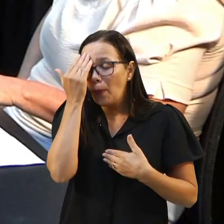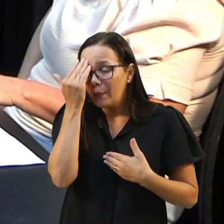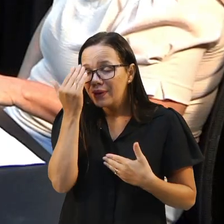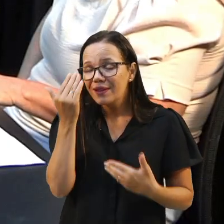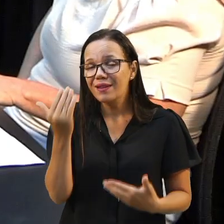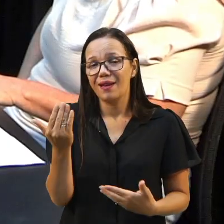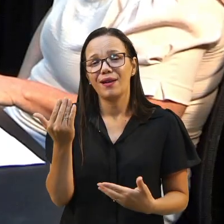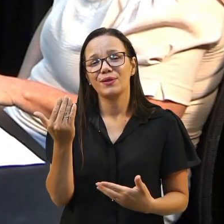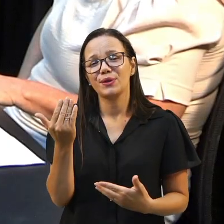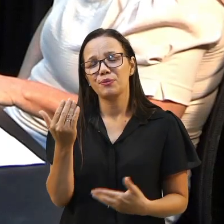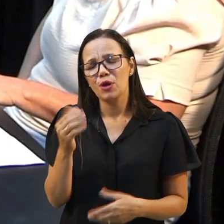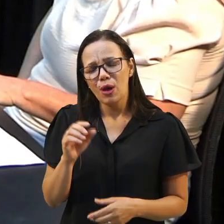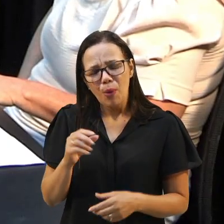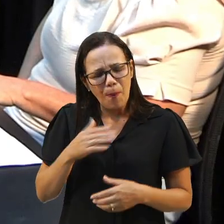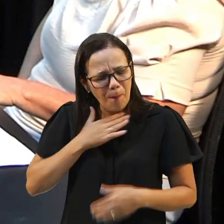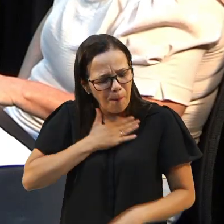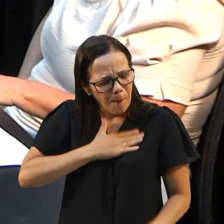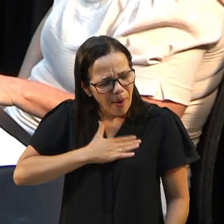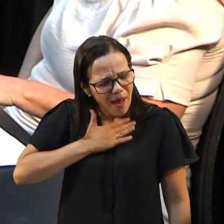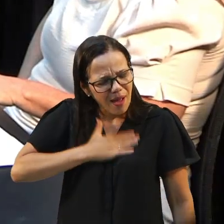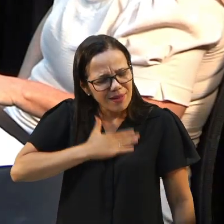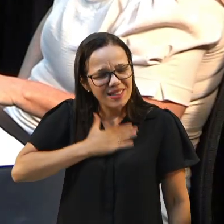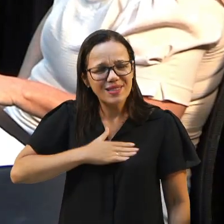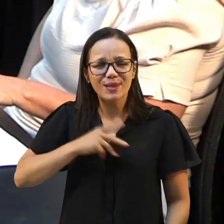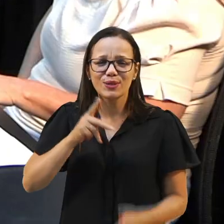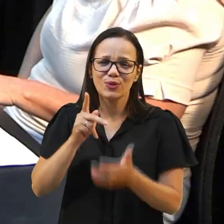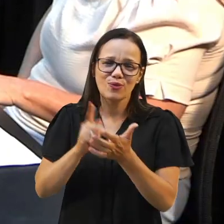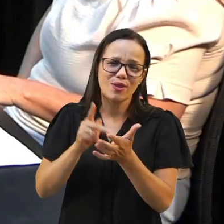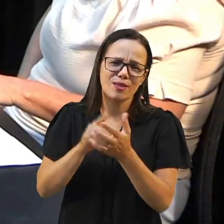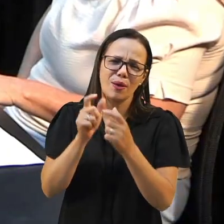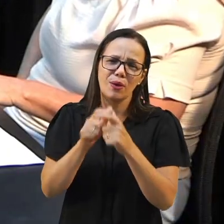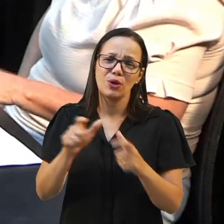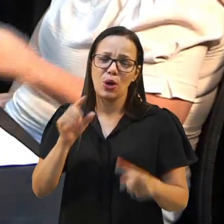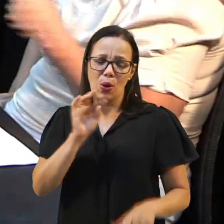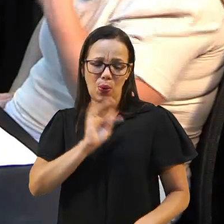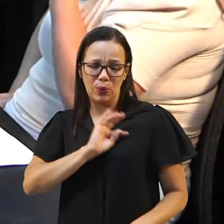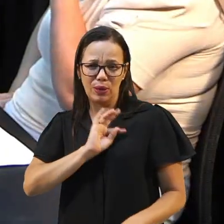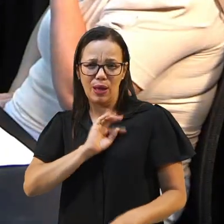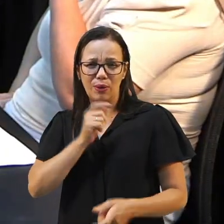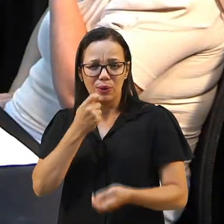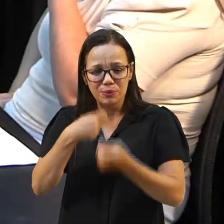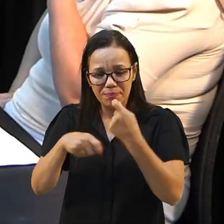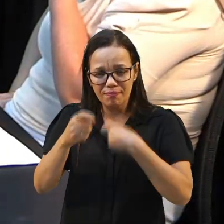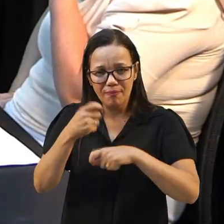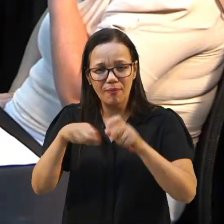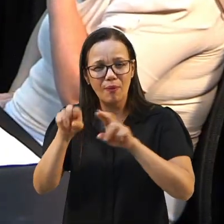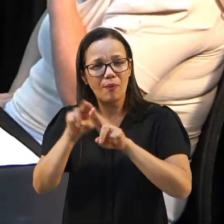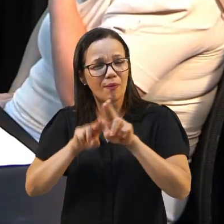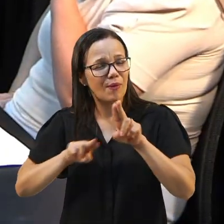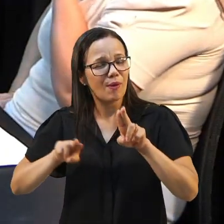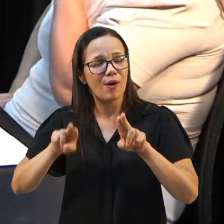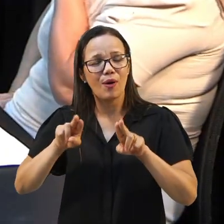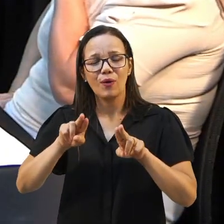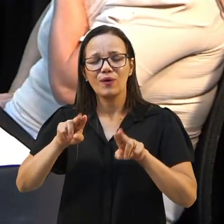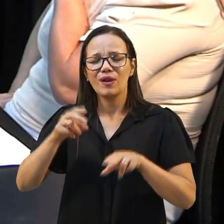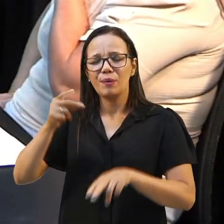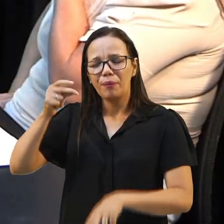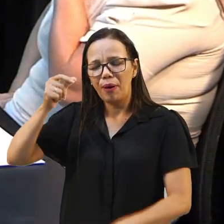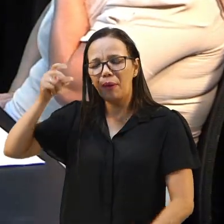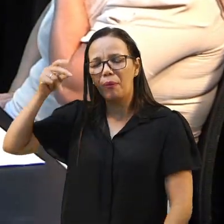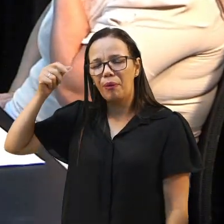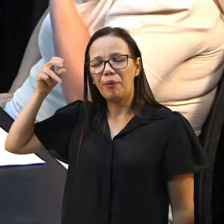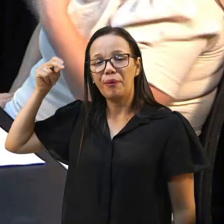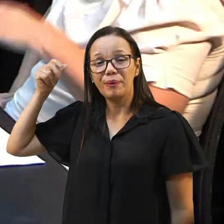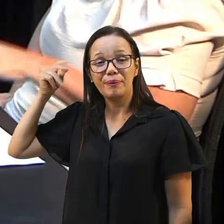obrigado. Foi um grande prazer. Eu, como um técnico administrativo da UFO, das